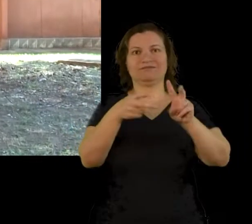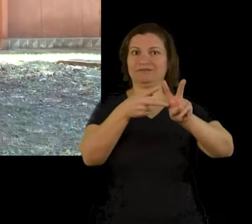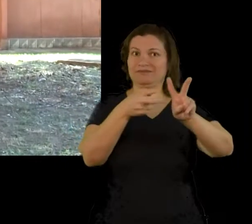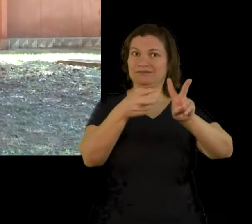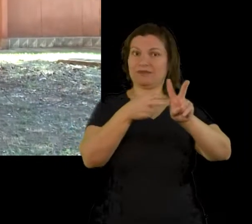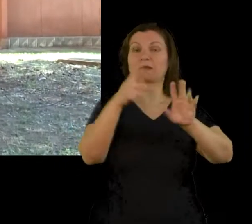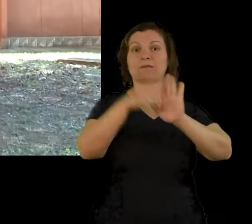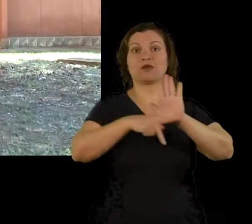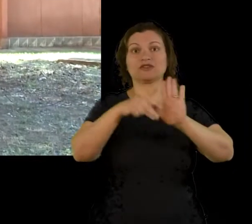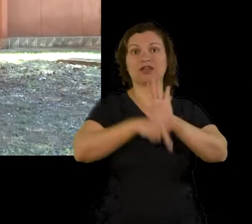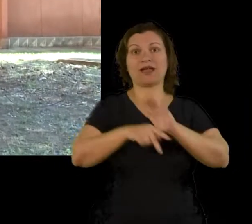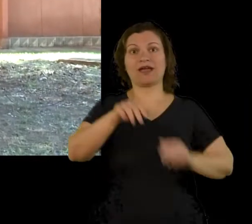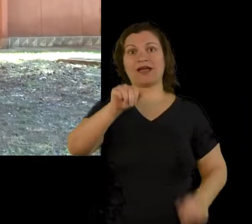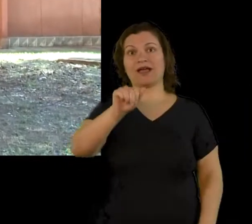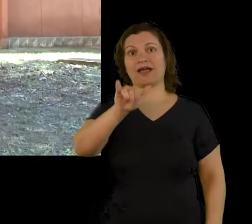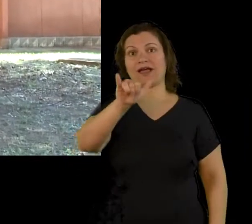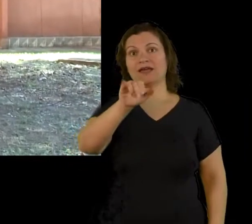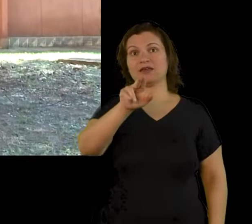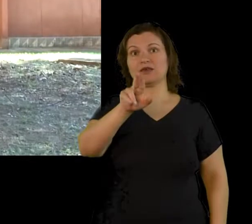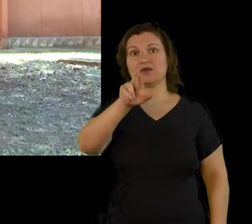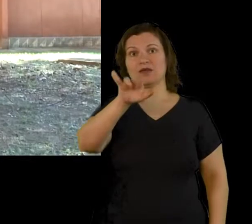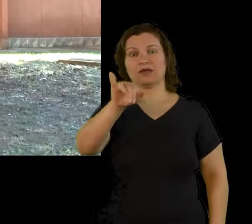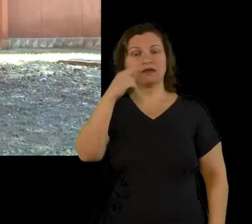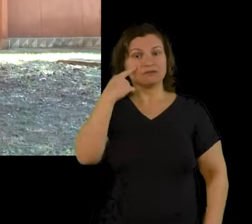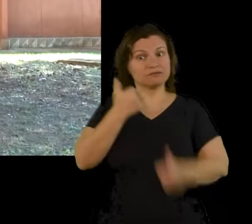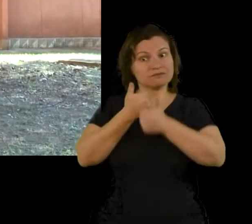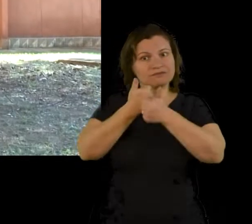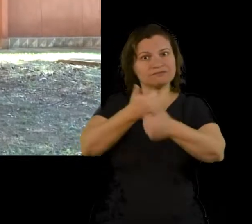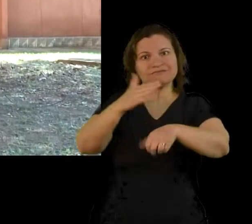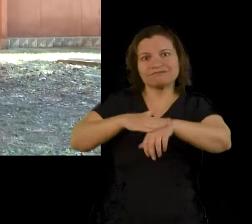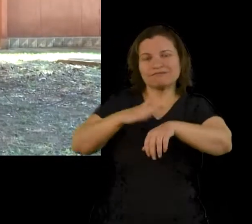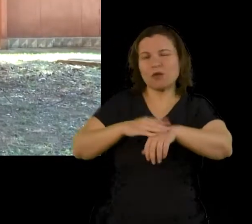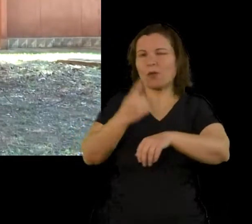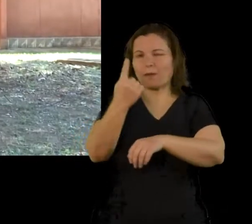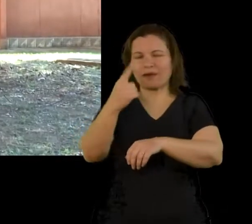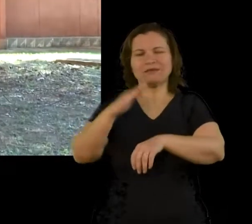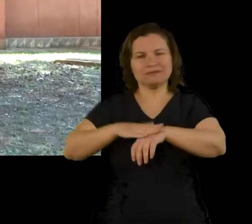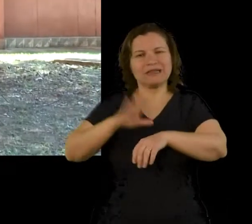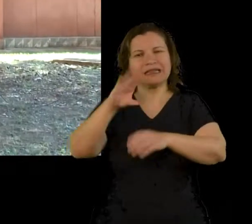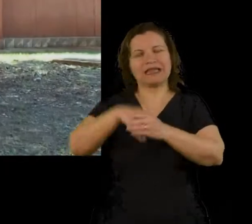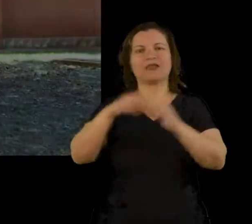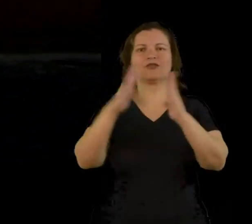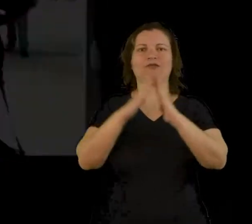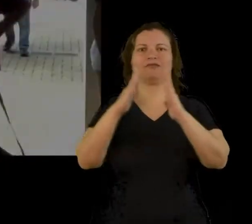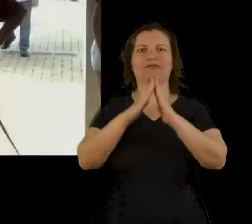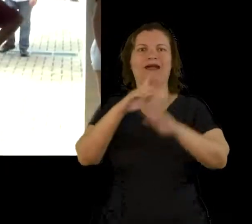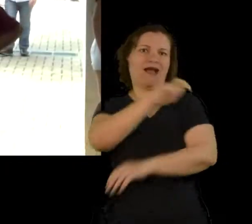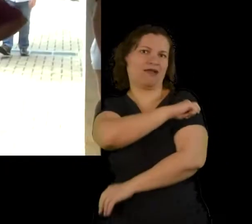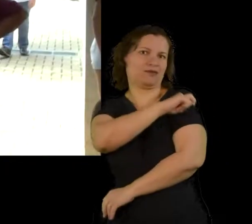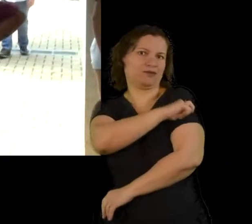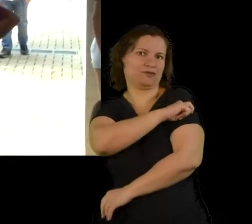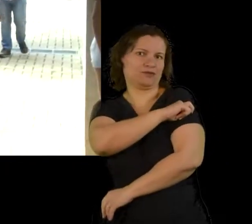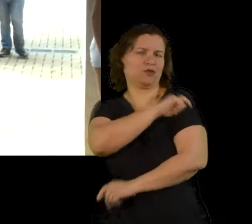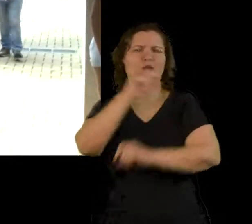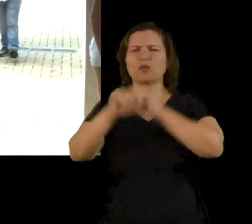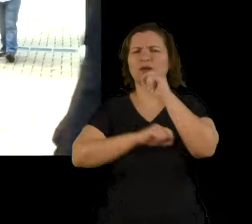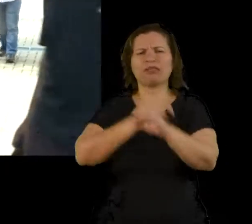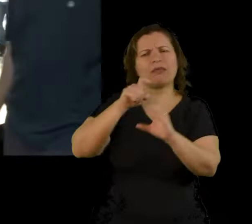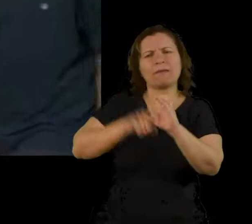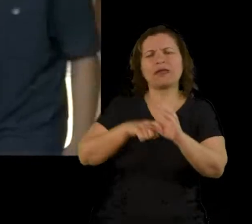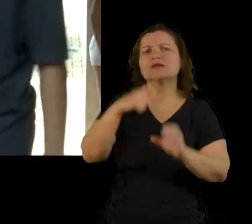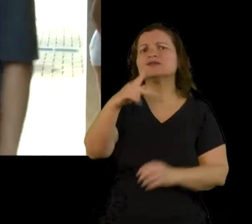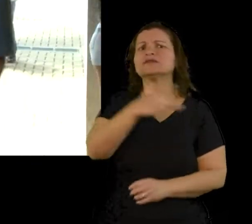É o projeto Ajuri. A gente veio acompanhar uma das ações realizadas aqui na moradia estudantil. Do que depende a